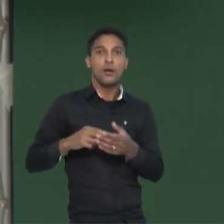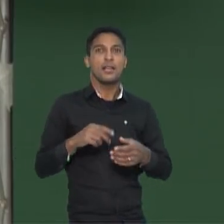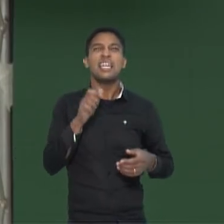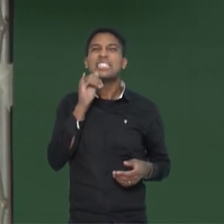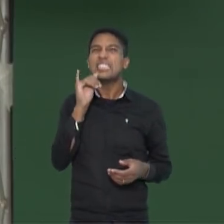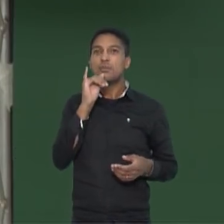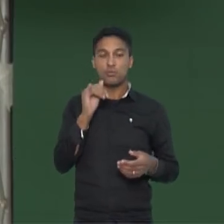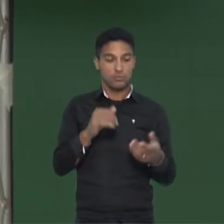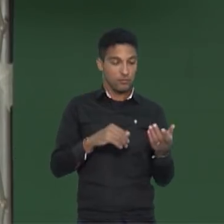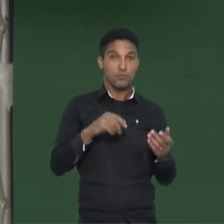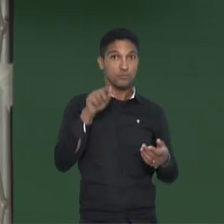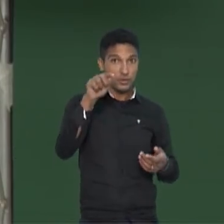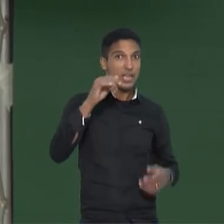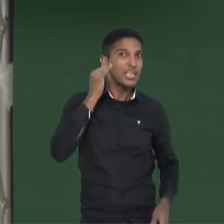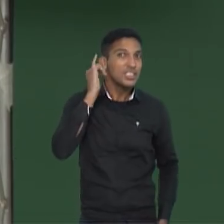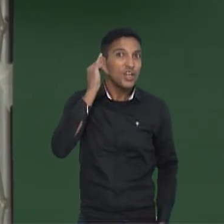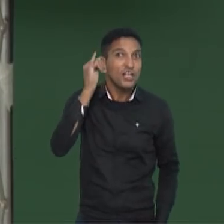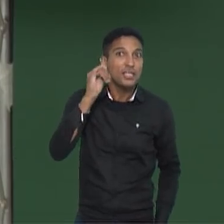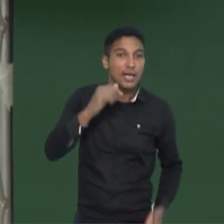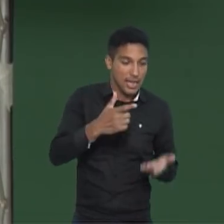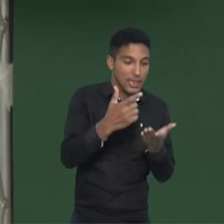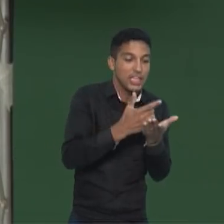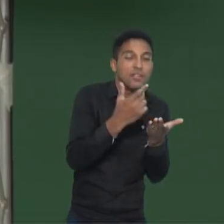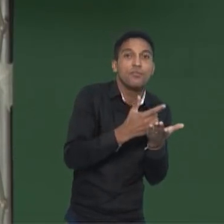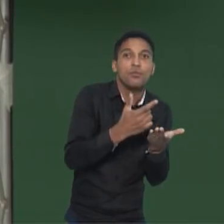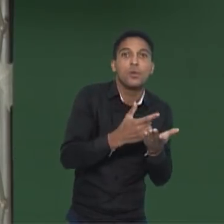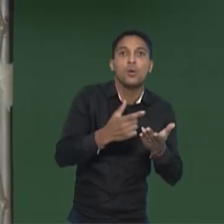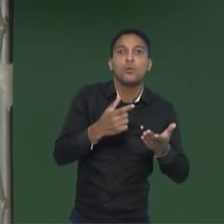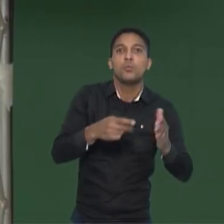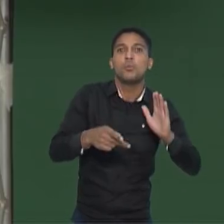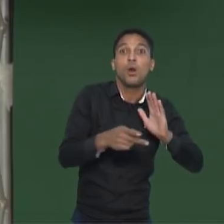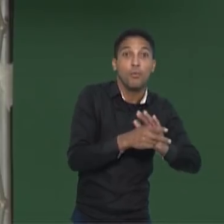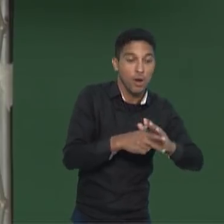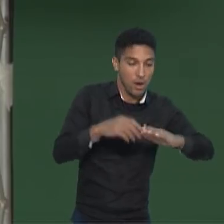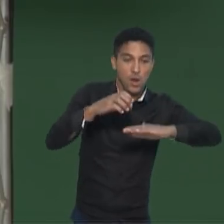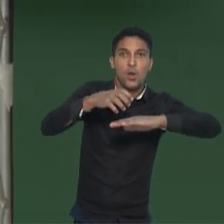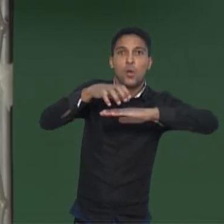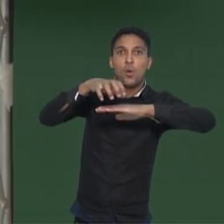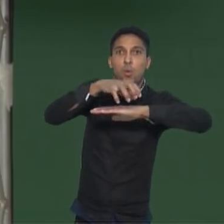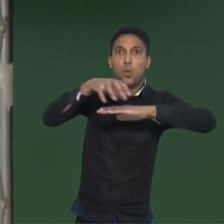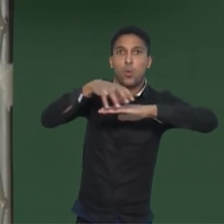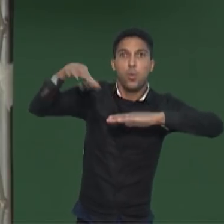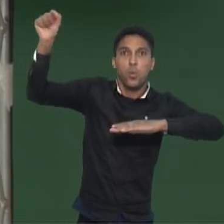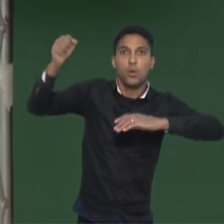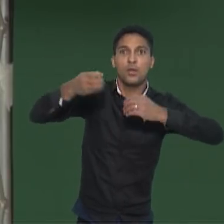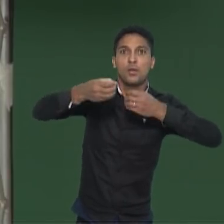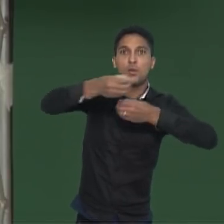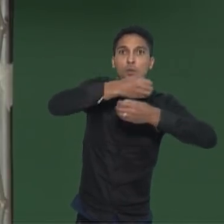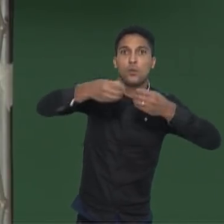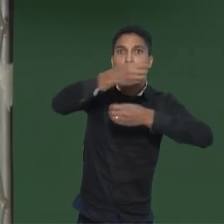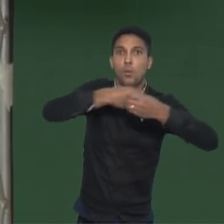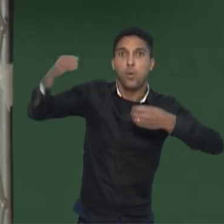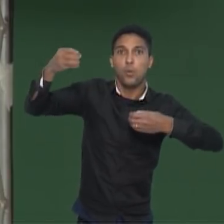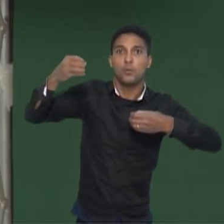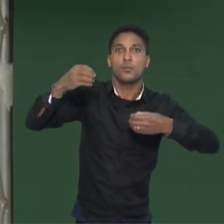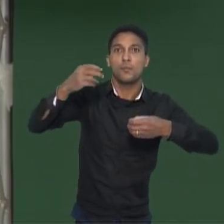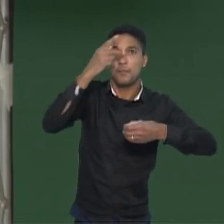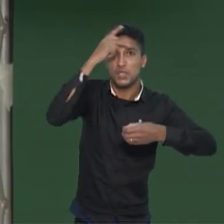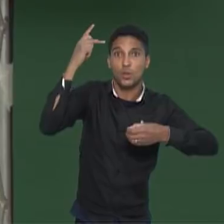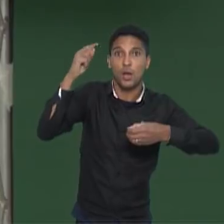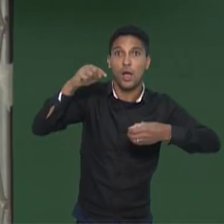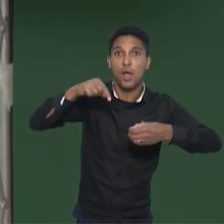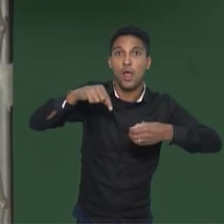de uma aventura das pessoas que vão para o espaço. E você ficou muito curioso sobre aquilo, você quer saber mais. E daí se